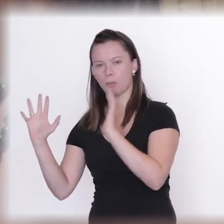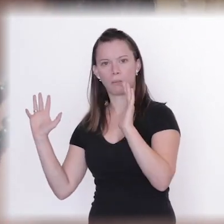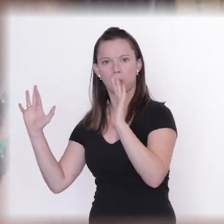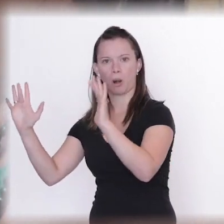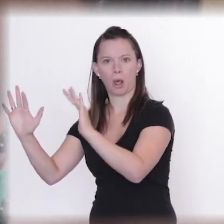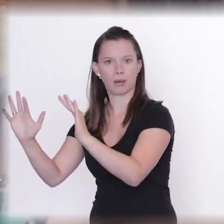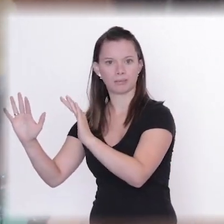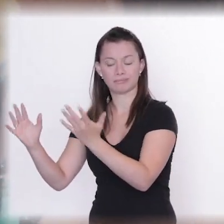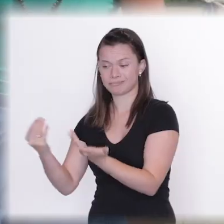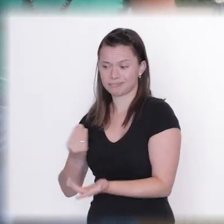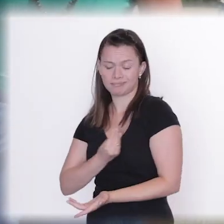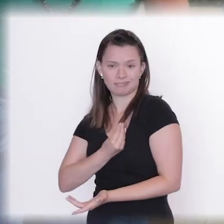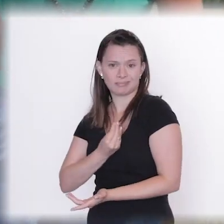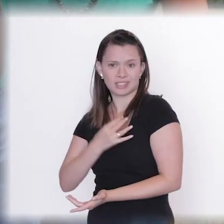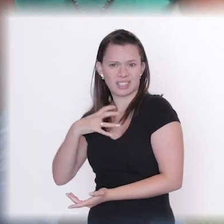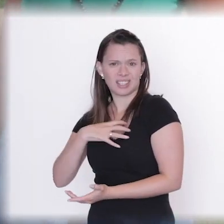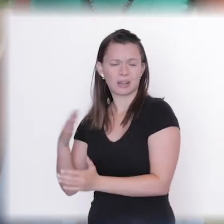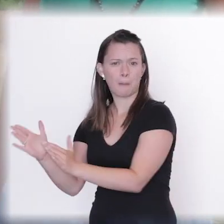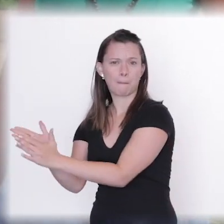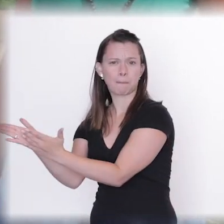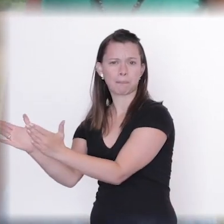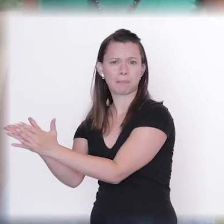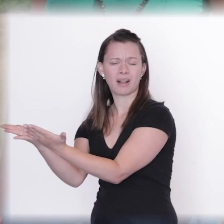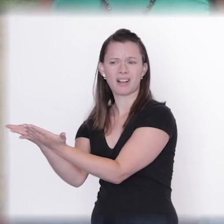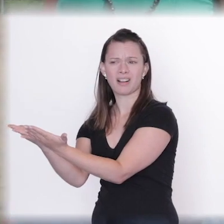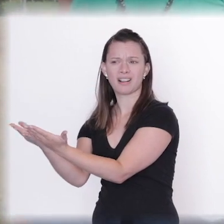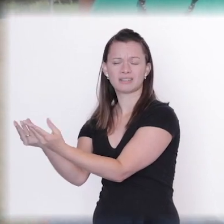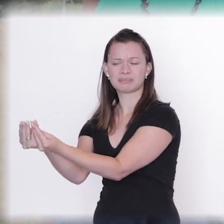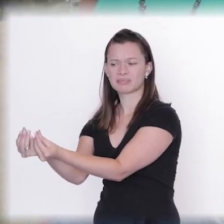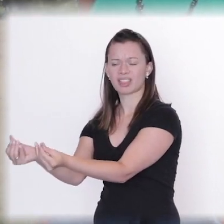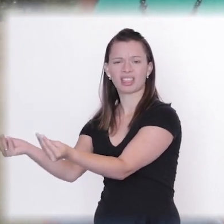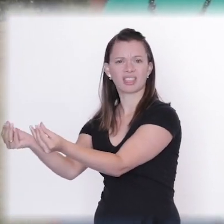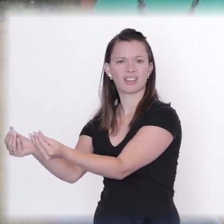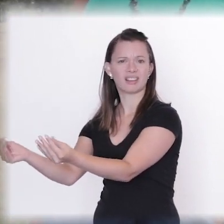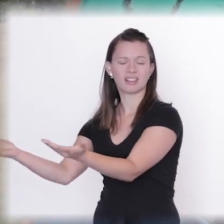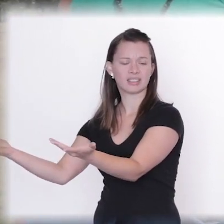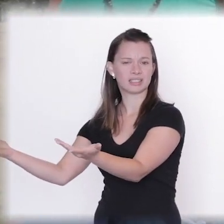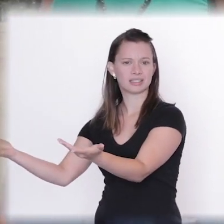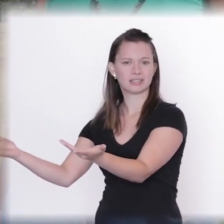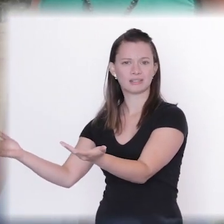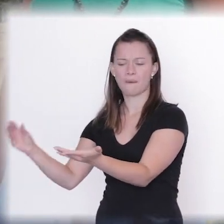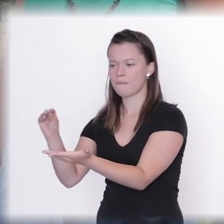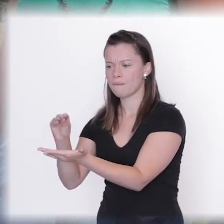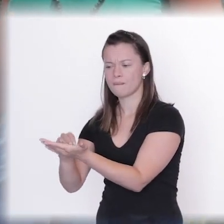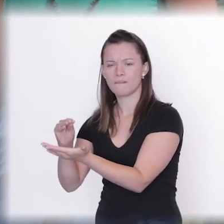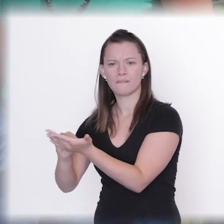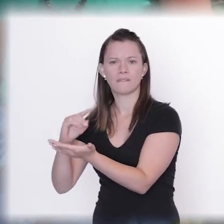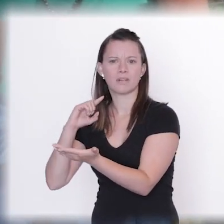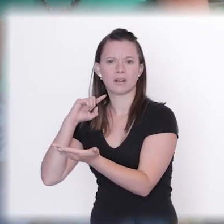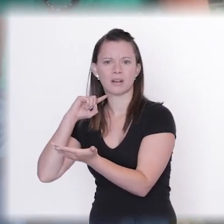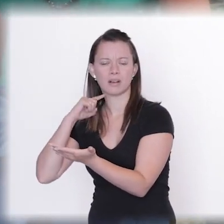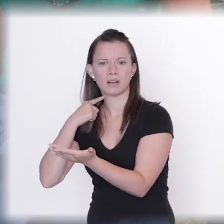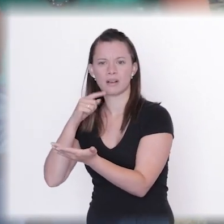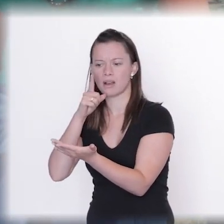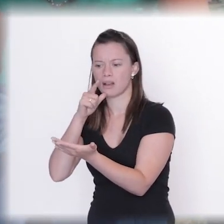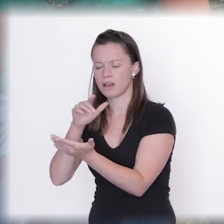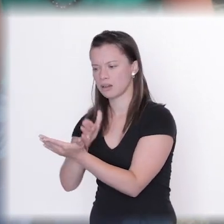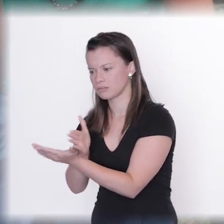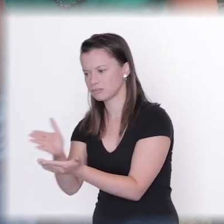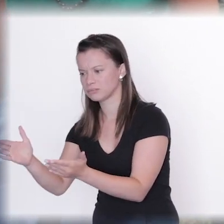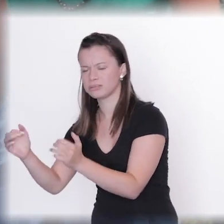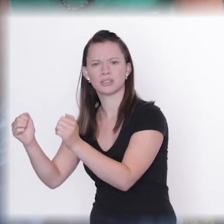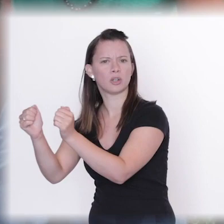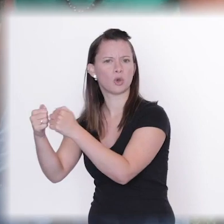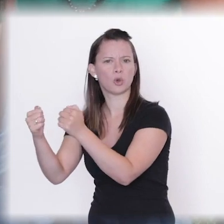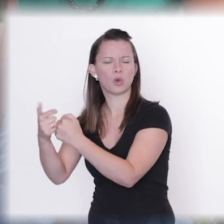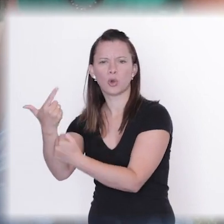vivendo aquela precariedade da quebrada, do bairro popular, entendeu? Rua de terra, falta de esgoto, sem saneamento, sem transporte público, sem